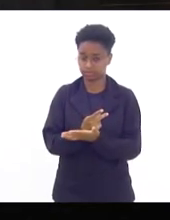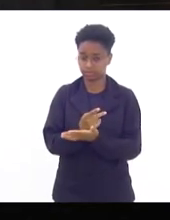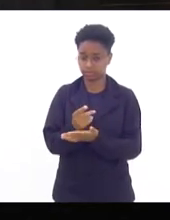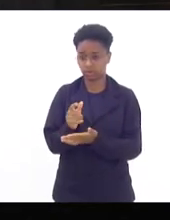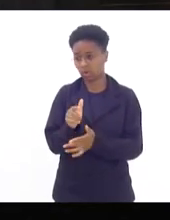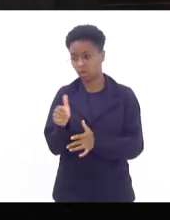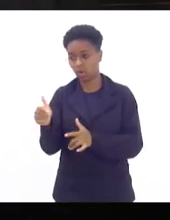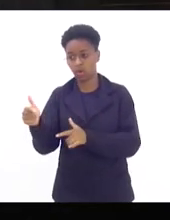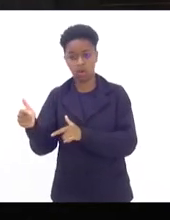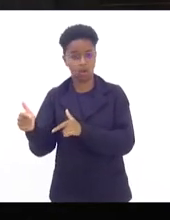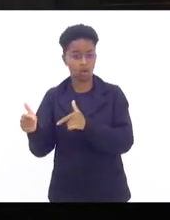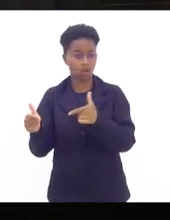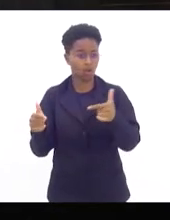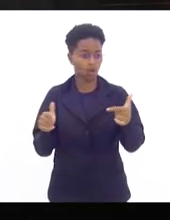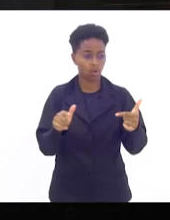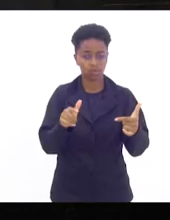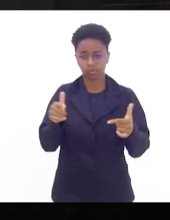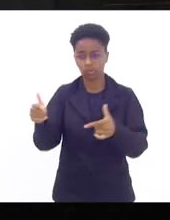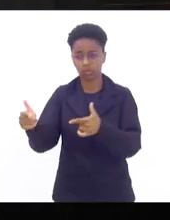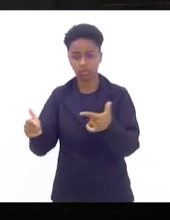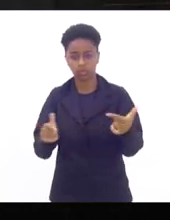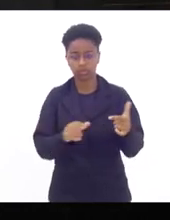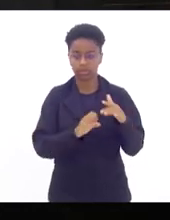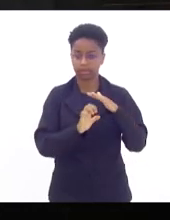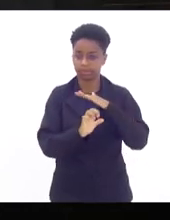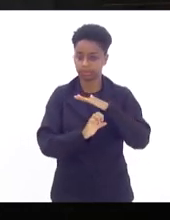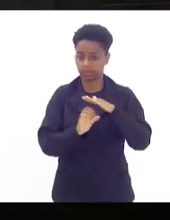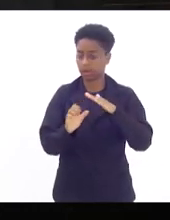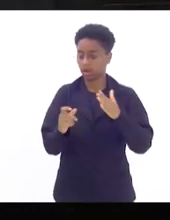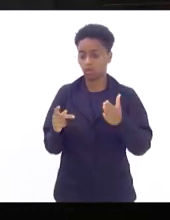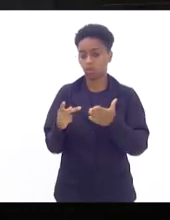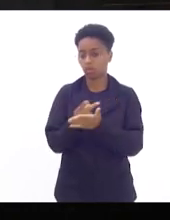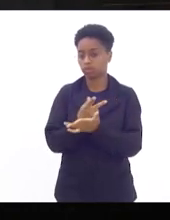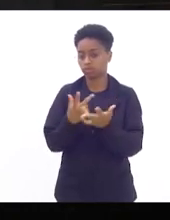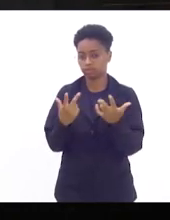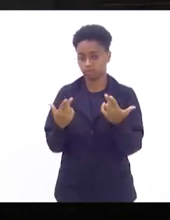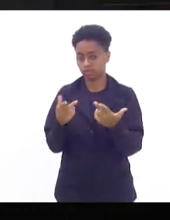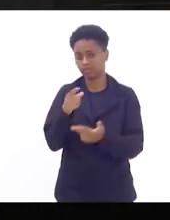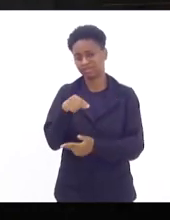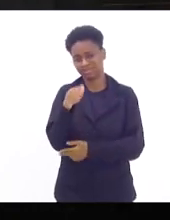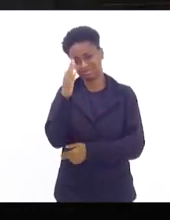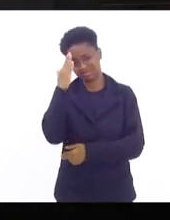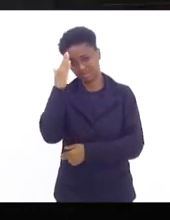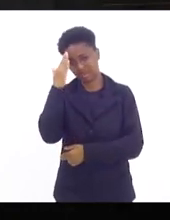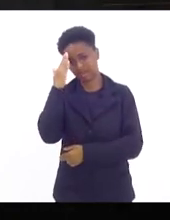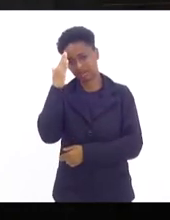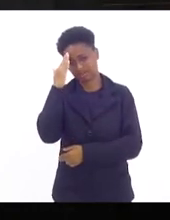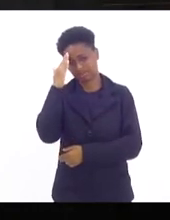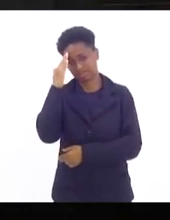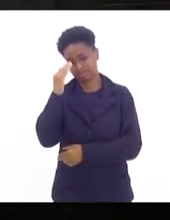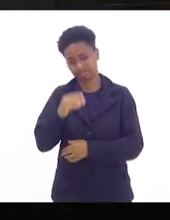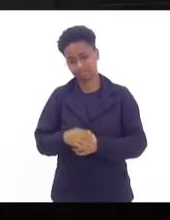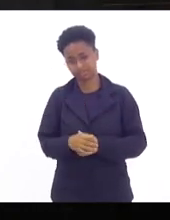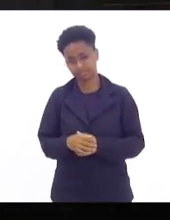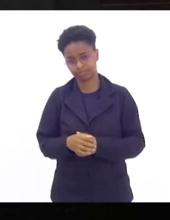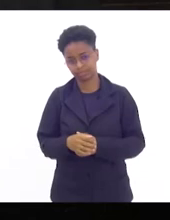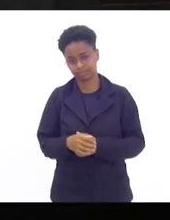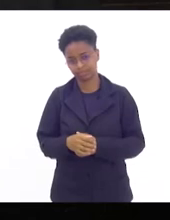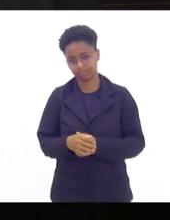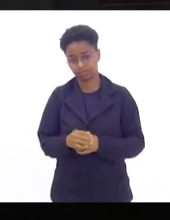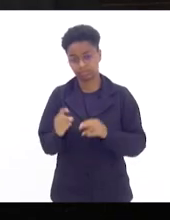outros pequenos distribuidores. Sabe bem, Vossa Excelência, que o